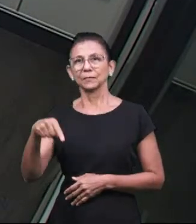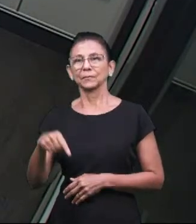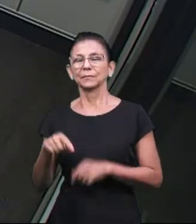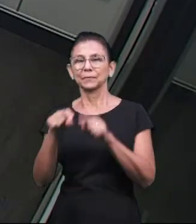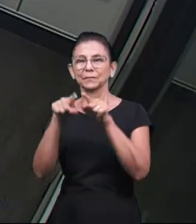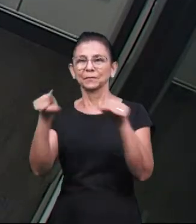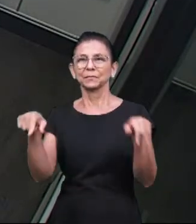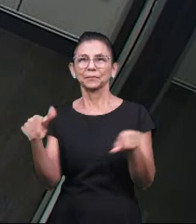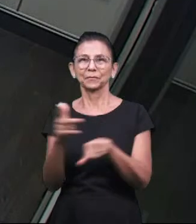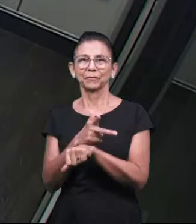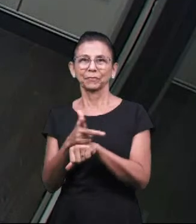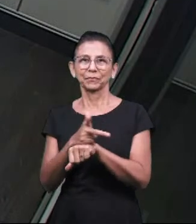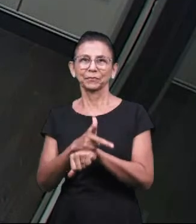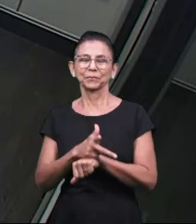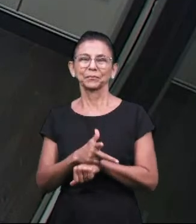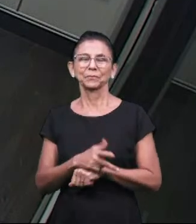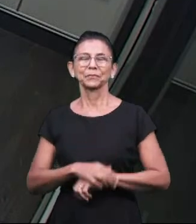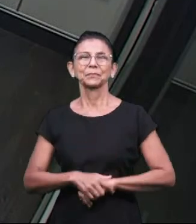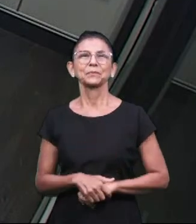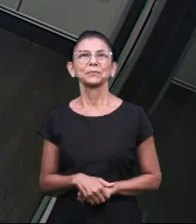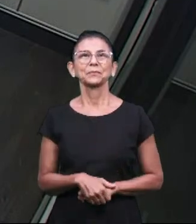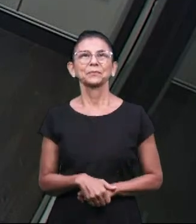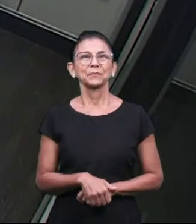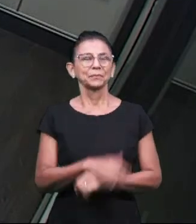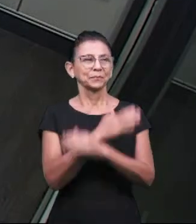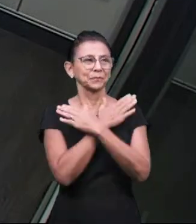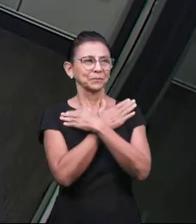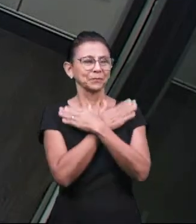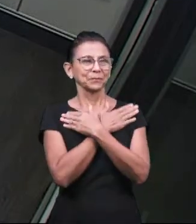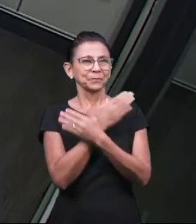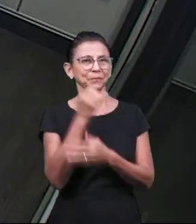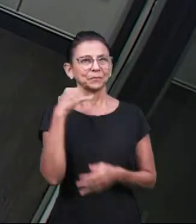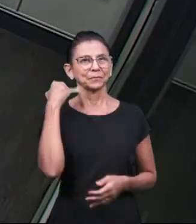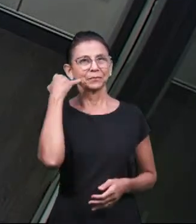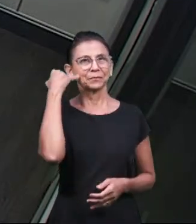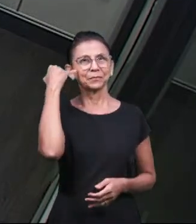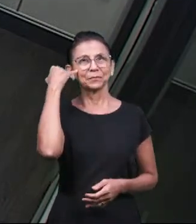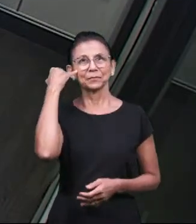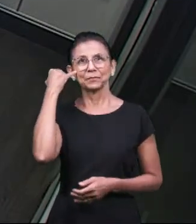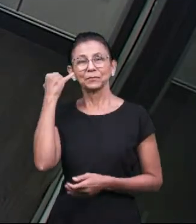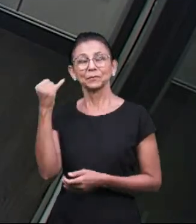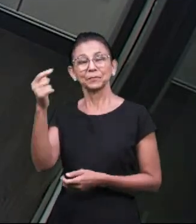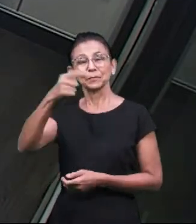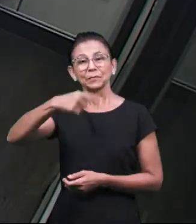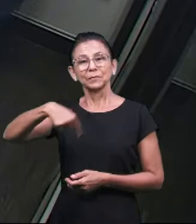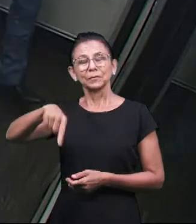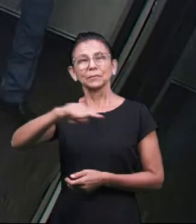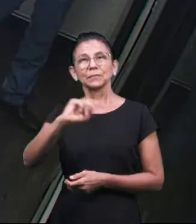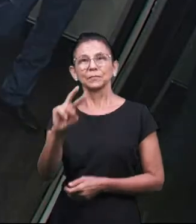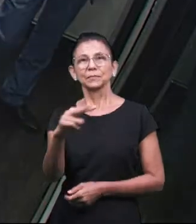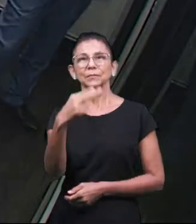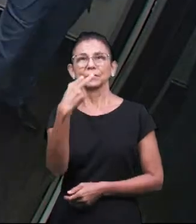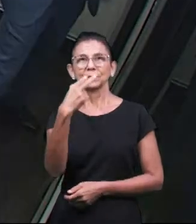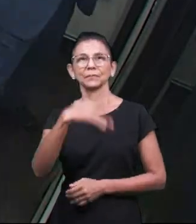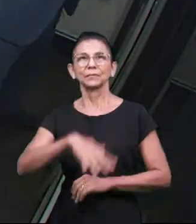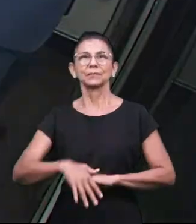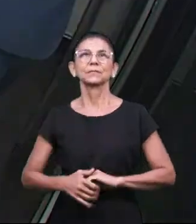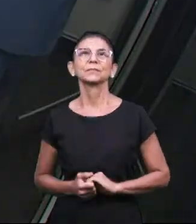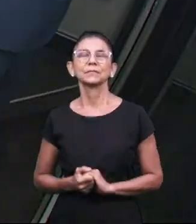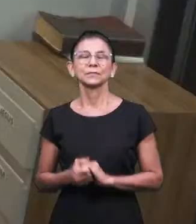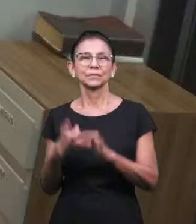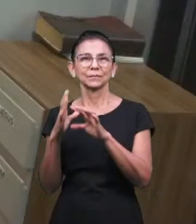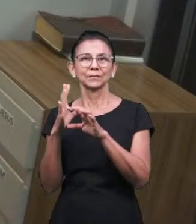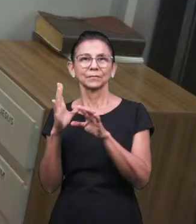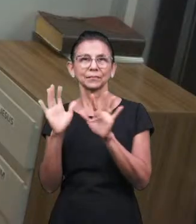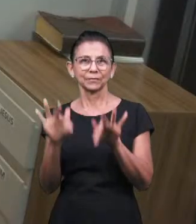gente vai nos despedir aqui, pastor Josias Júnior, um abraço também. E um abraço também aos irmãos que estão participando conosco aqui. Só para a gente fechar